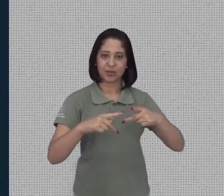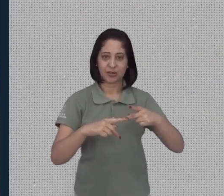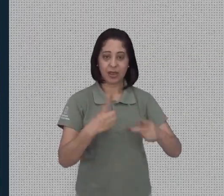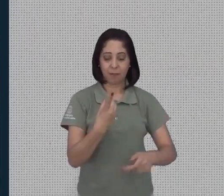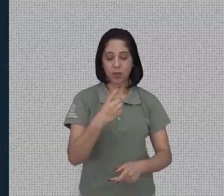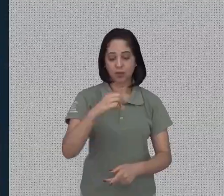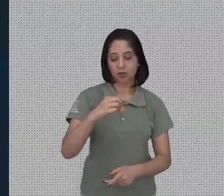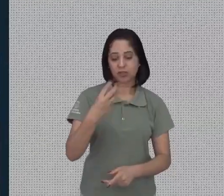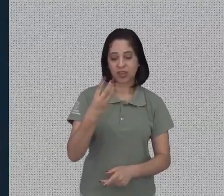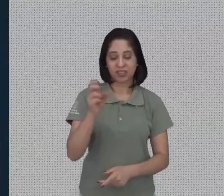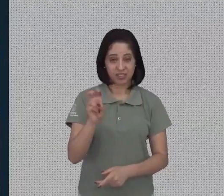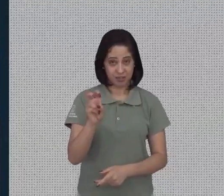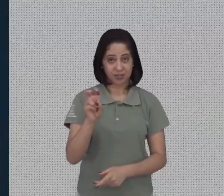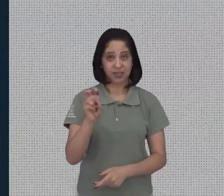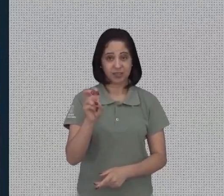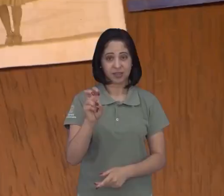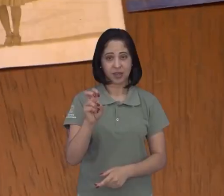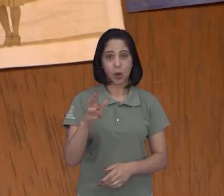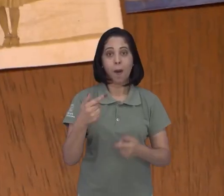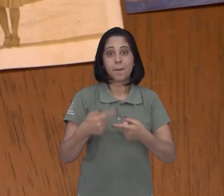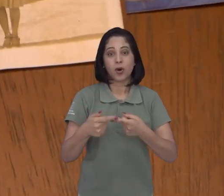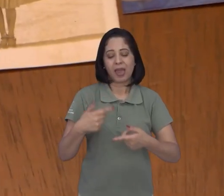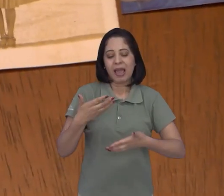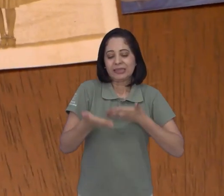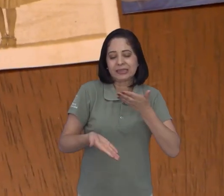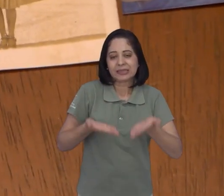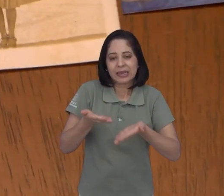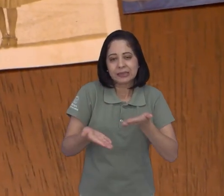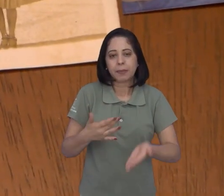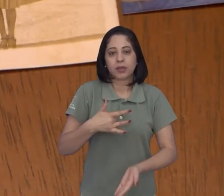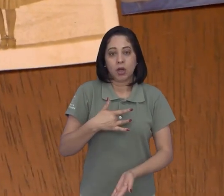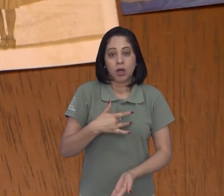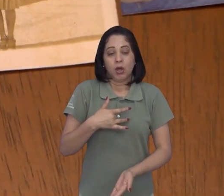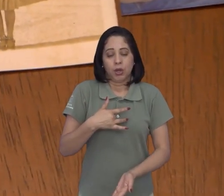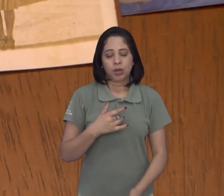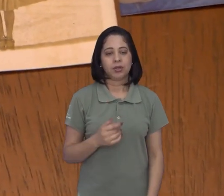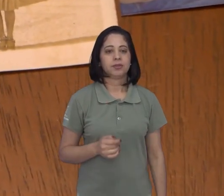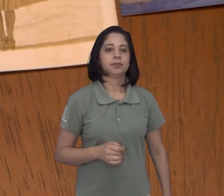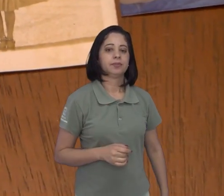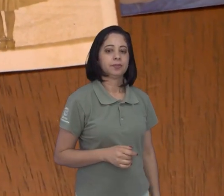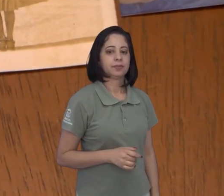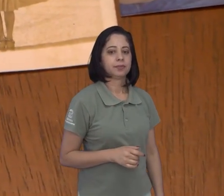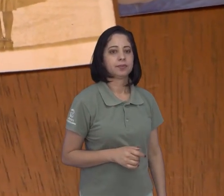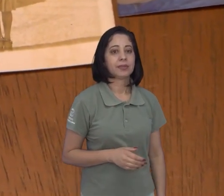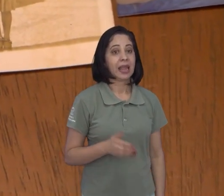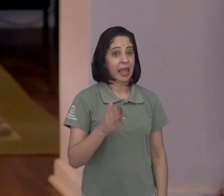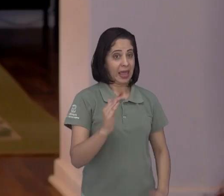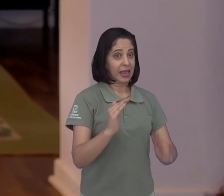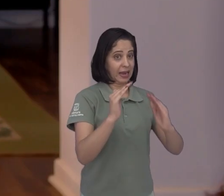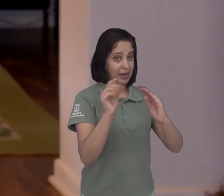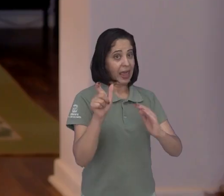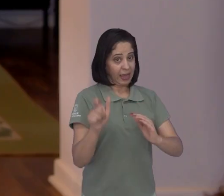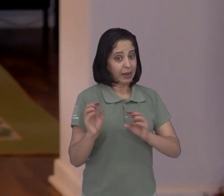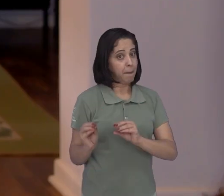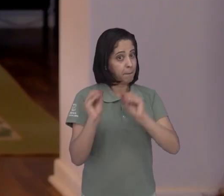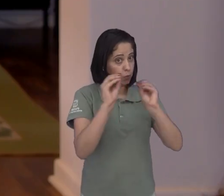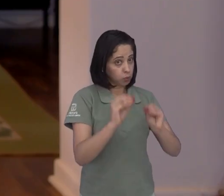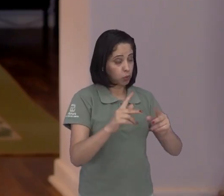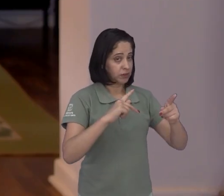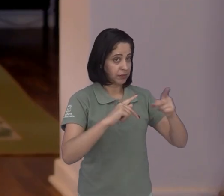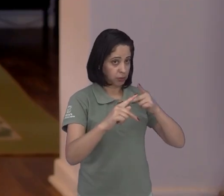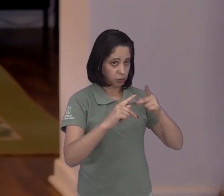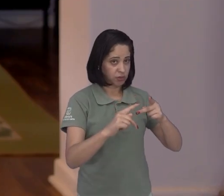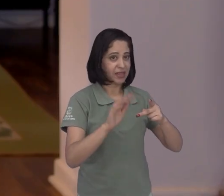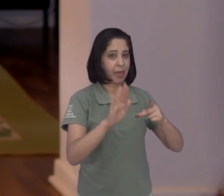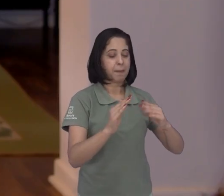de coração quando se mudou para o município em 1935 para tratar a tuberculose. Ele